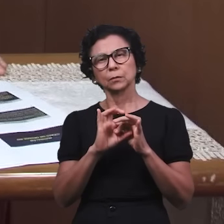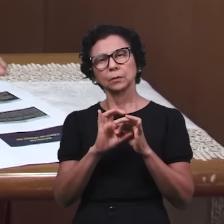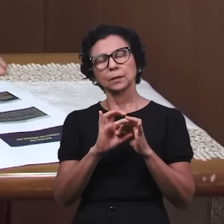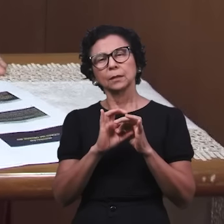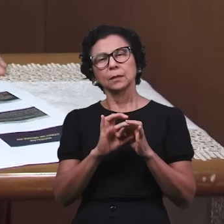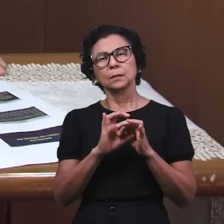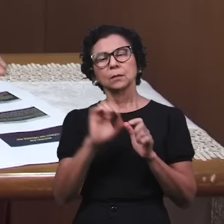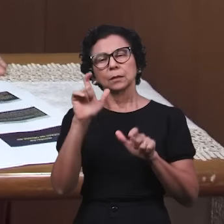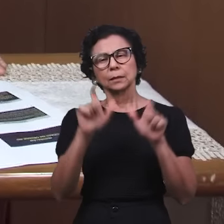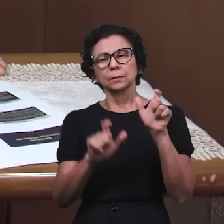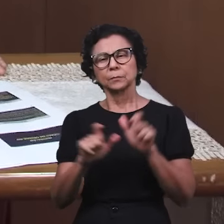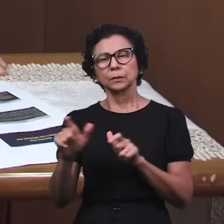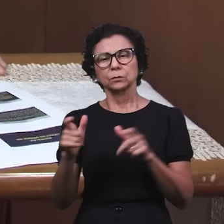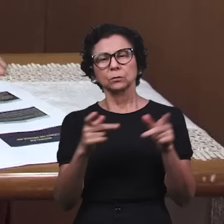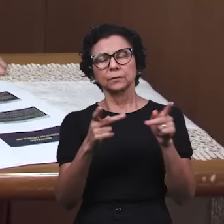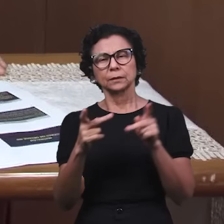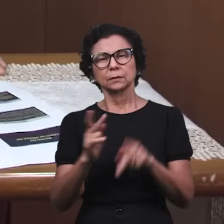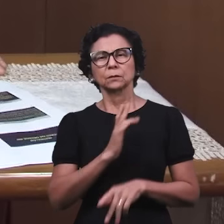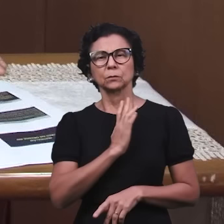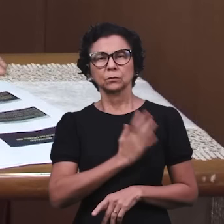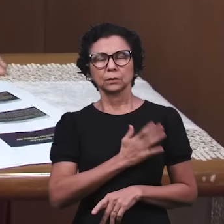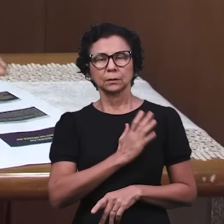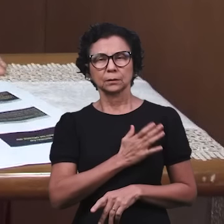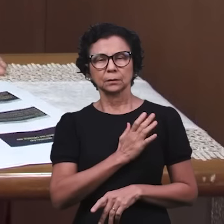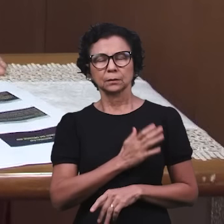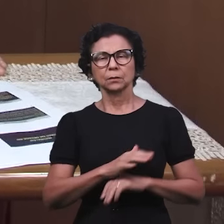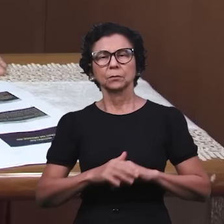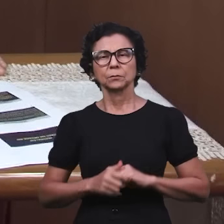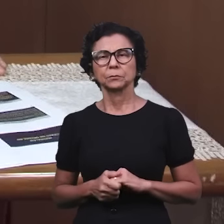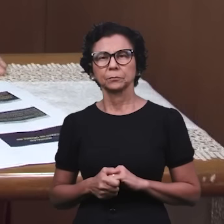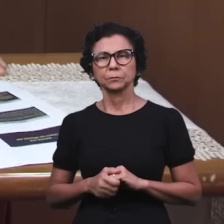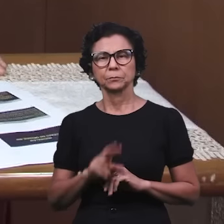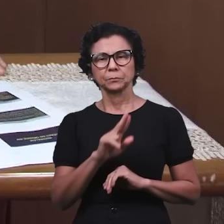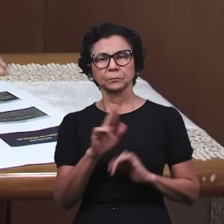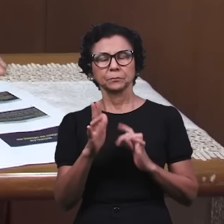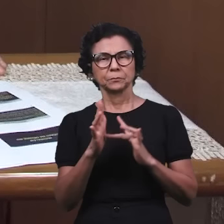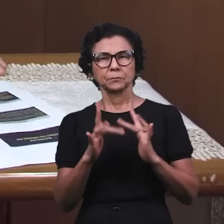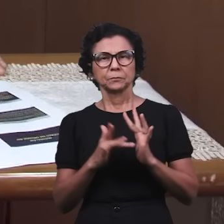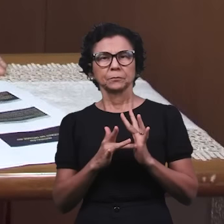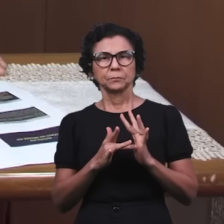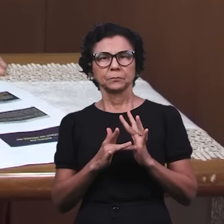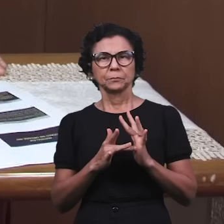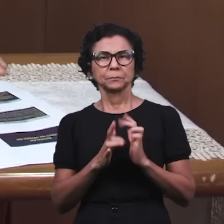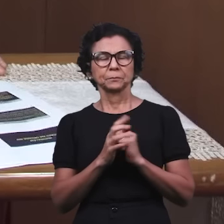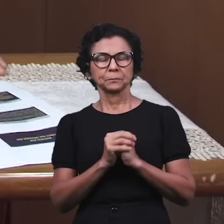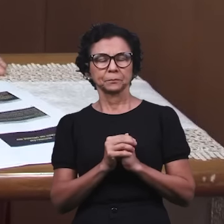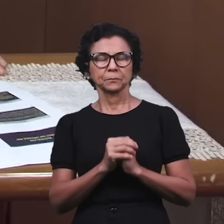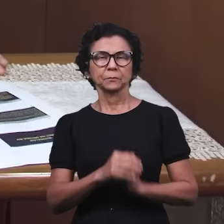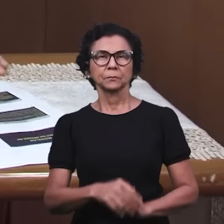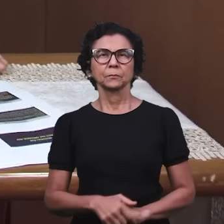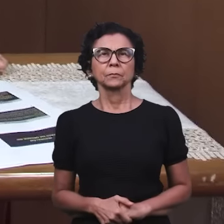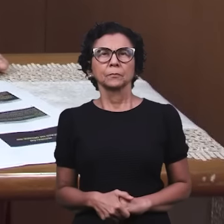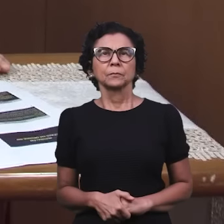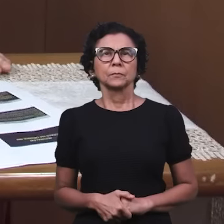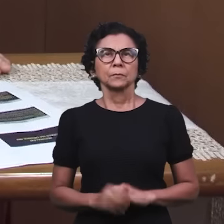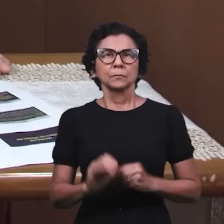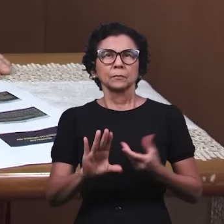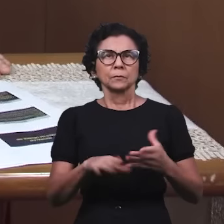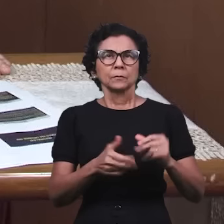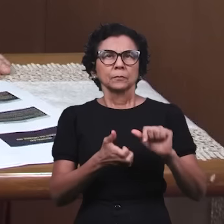Visita cada um de nós, cada um que participa deste culto, nosso coração, em nome do Senhor Jesus. Amém.